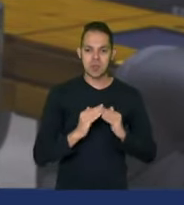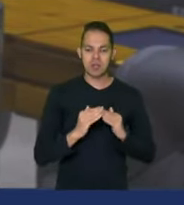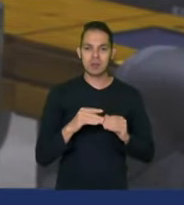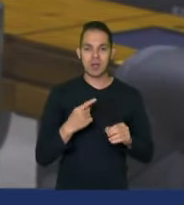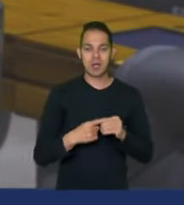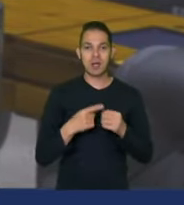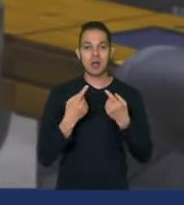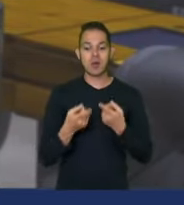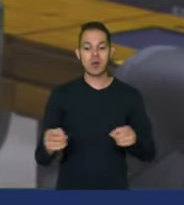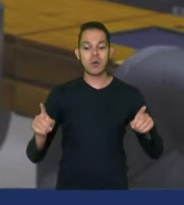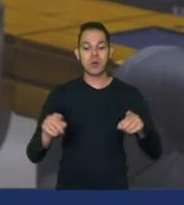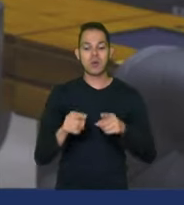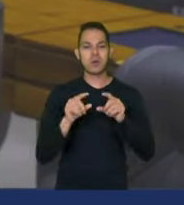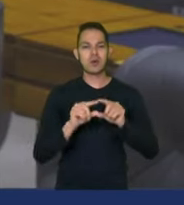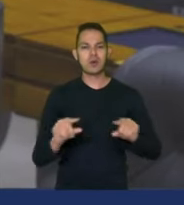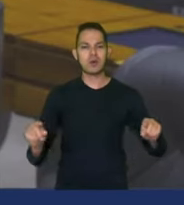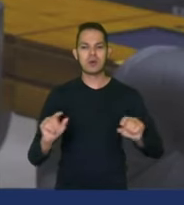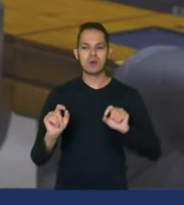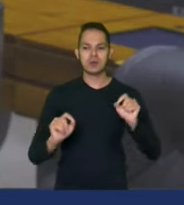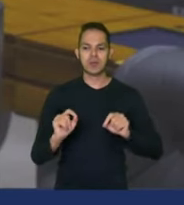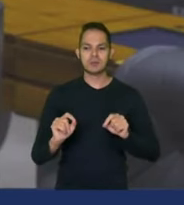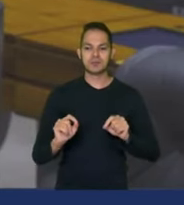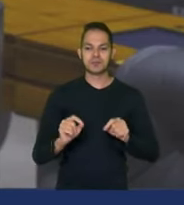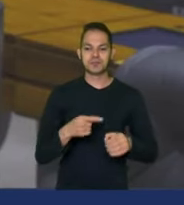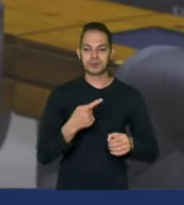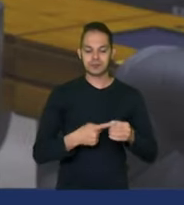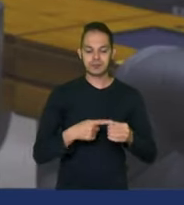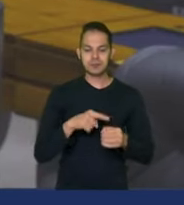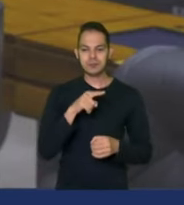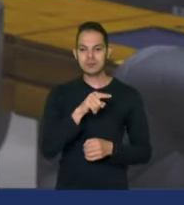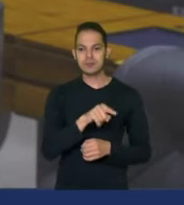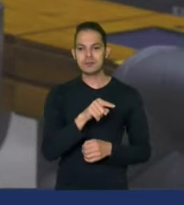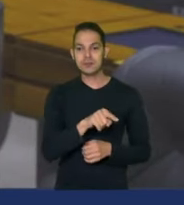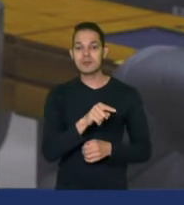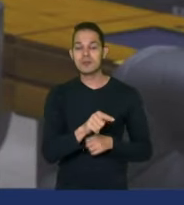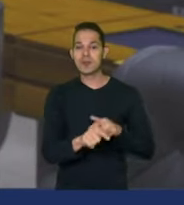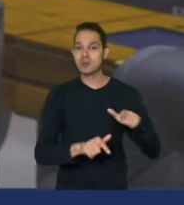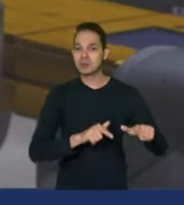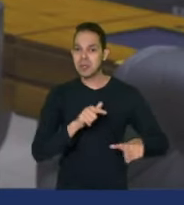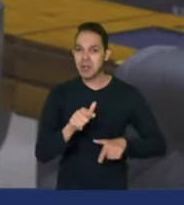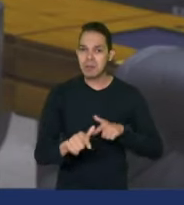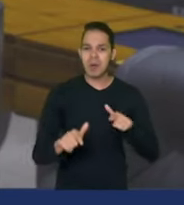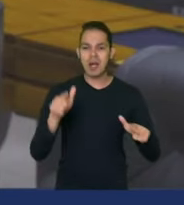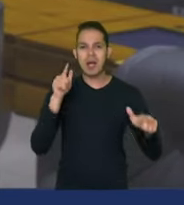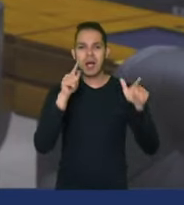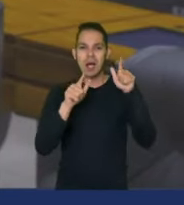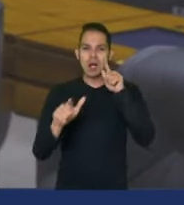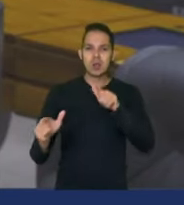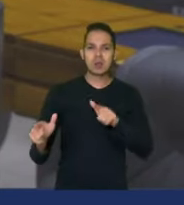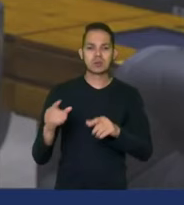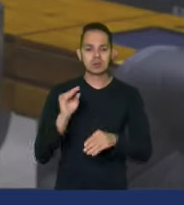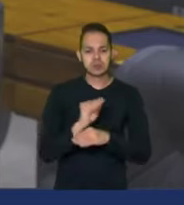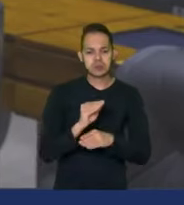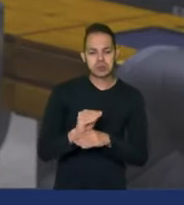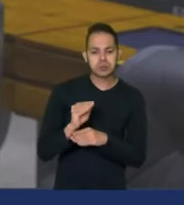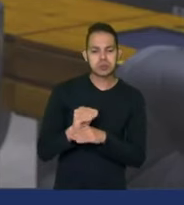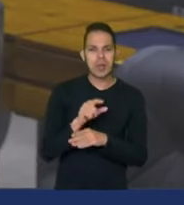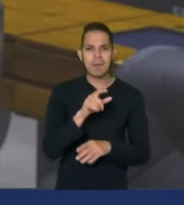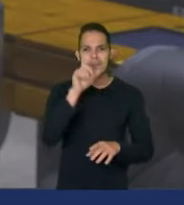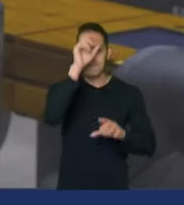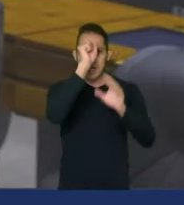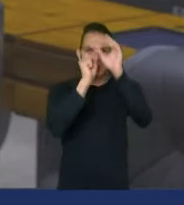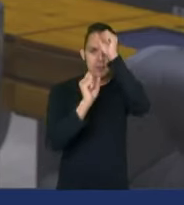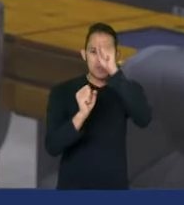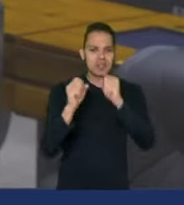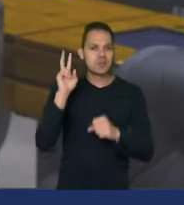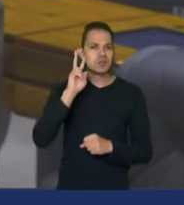um dizer que Divinópolis é afeita ao trabalho, à conquista do pão. É uma cidade oficina, tem uma história